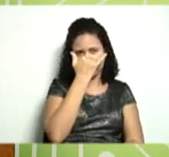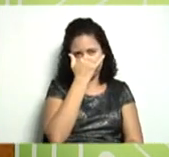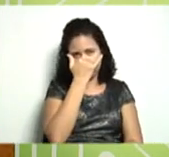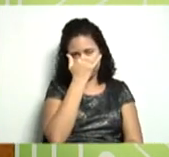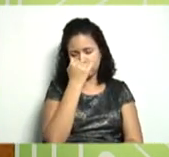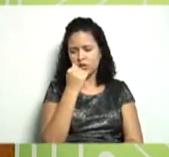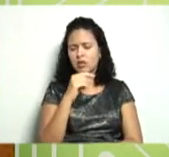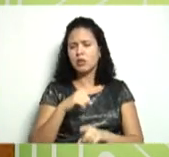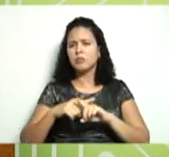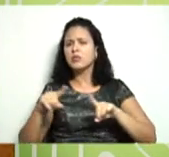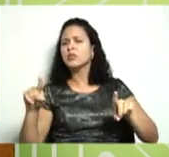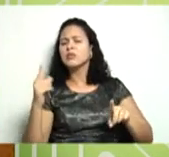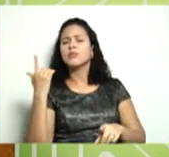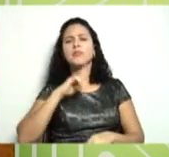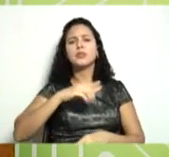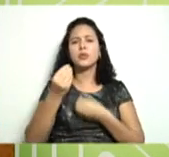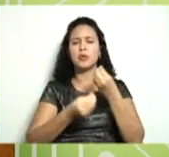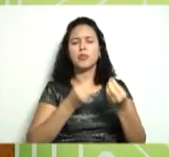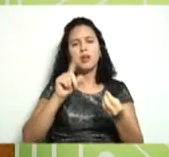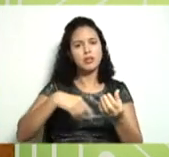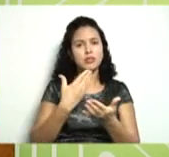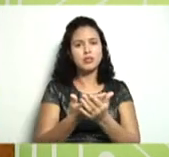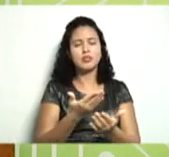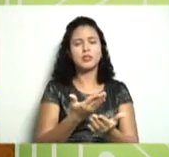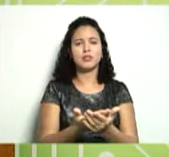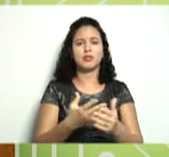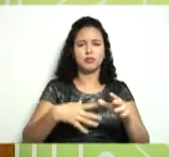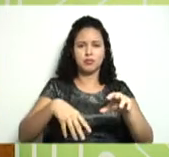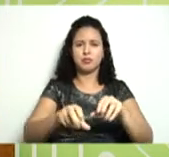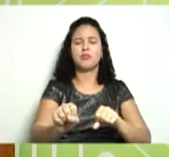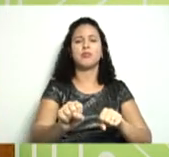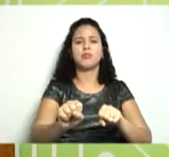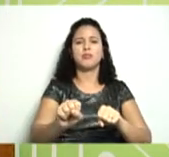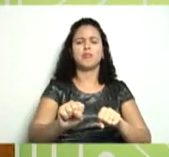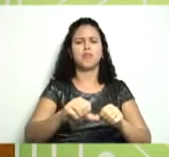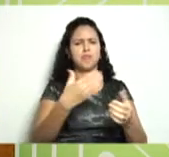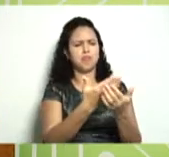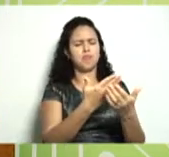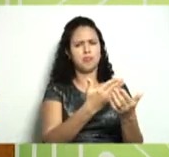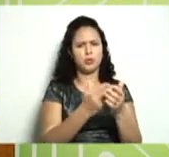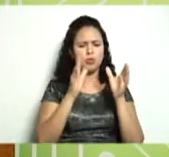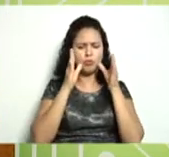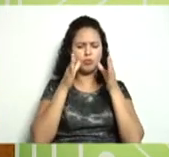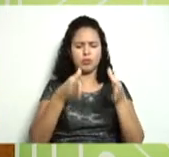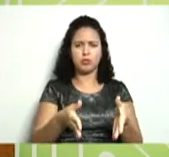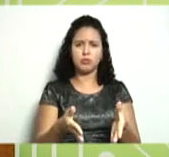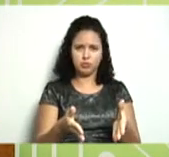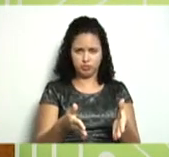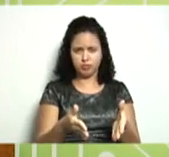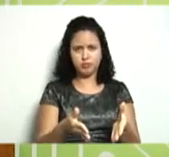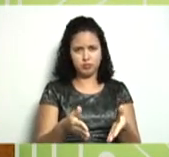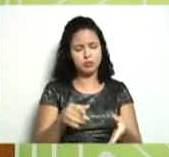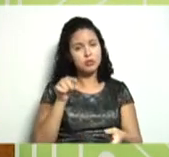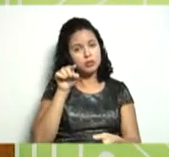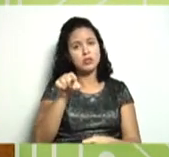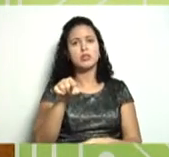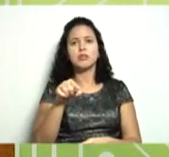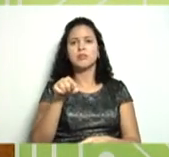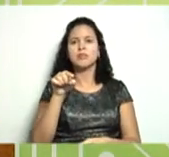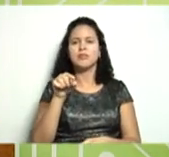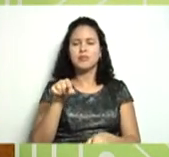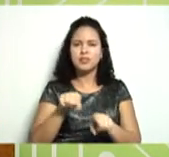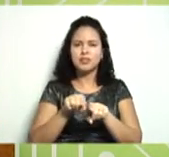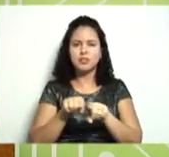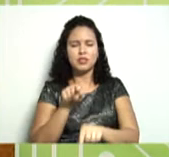conseguiu? Ele só conseguiu com educação. Ele só conseguiu estudando para chegar lá. É o que vocês estão fazendo